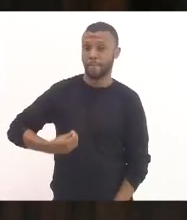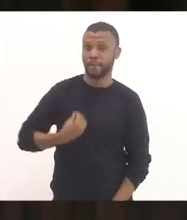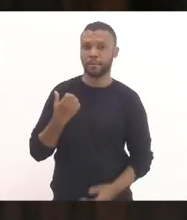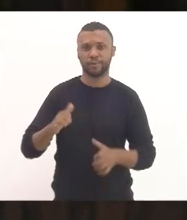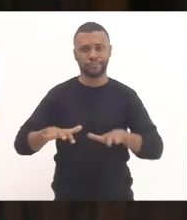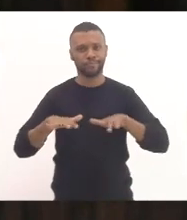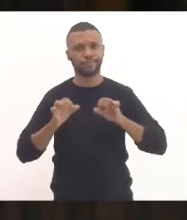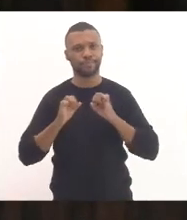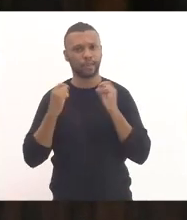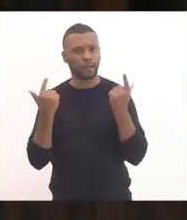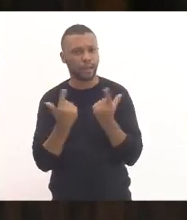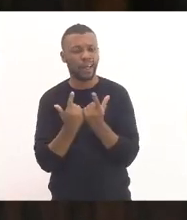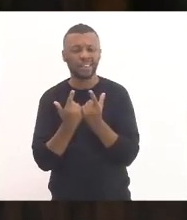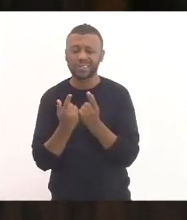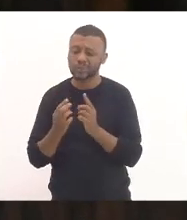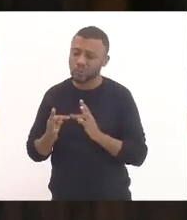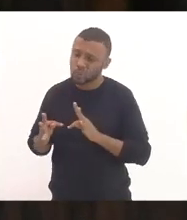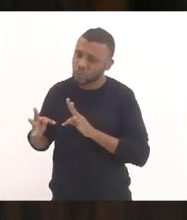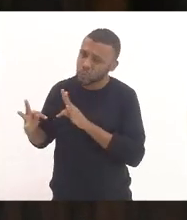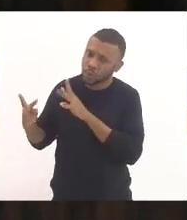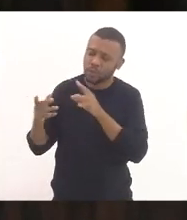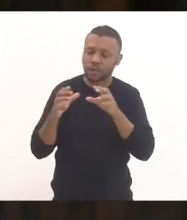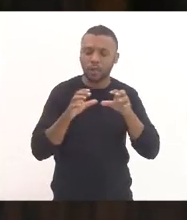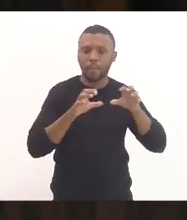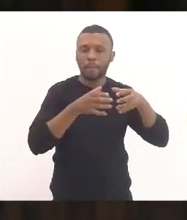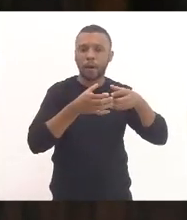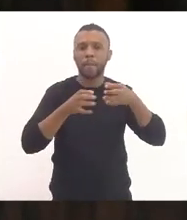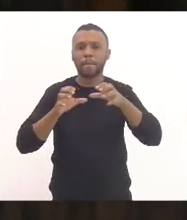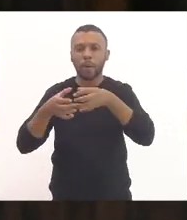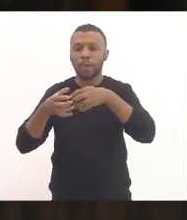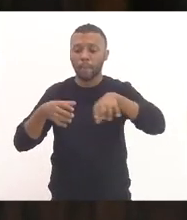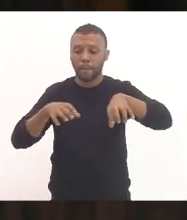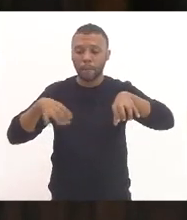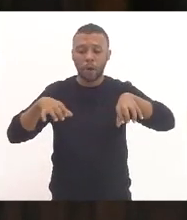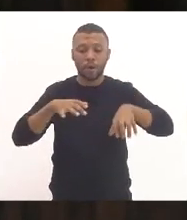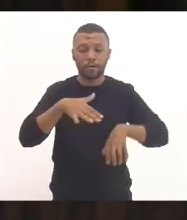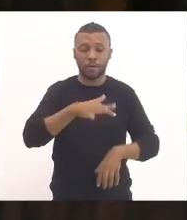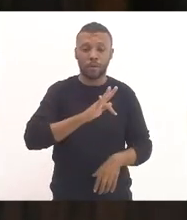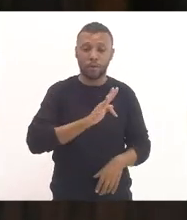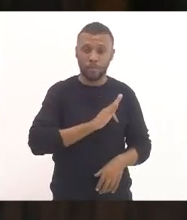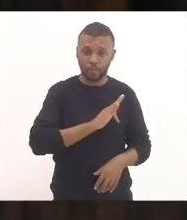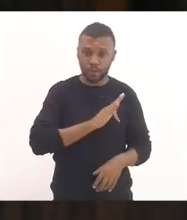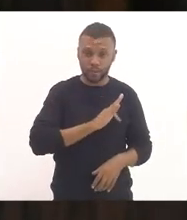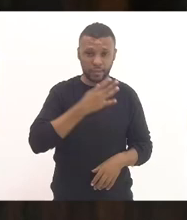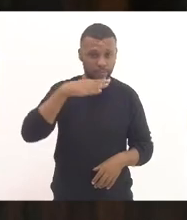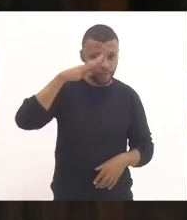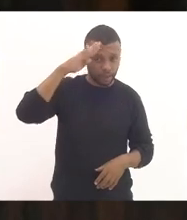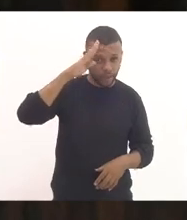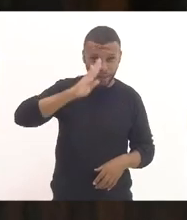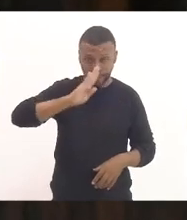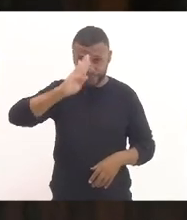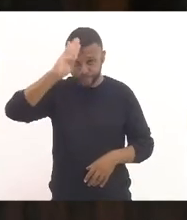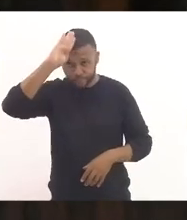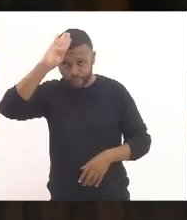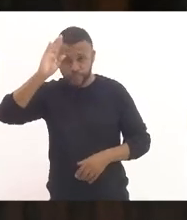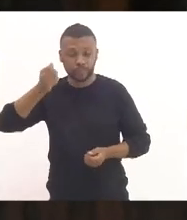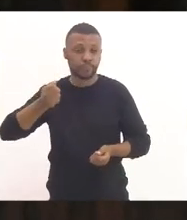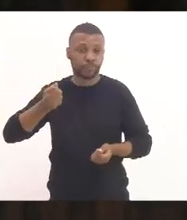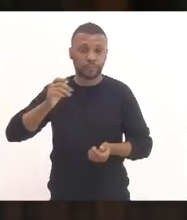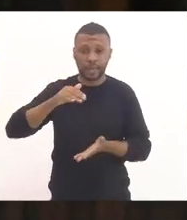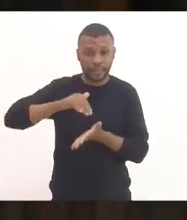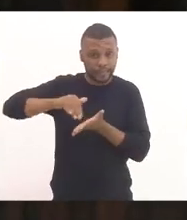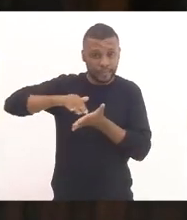Assembleia Legislativa com toda a cúpula de ambas as corporações o estado-maior as subsecretarias